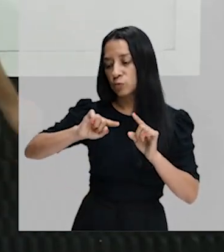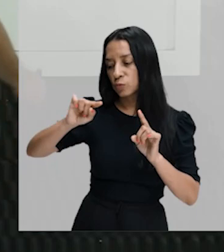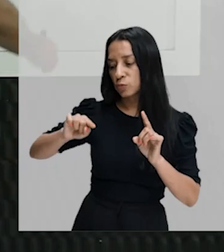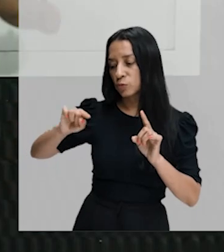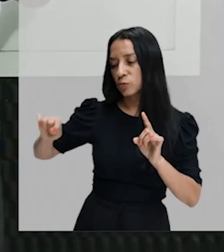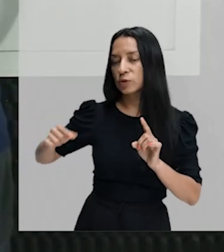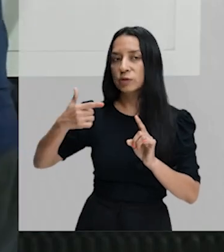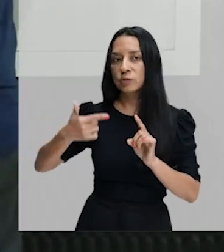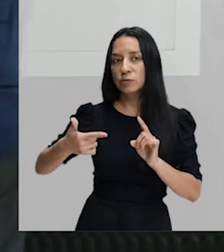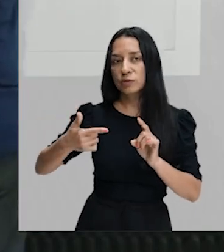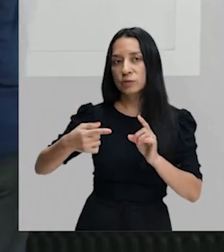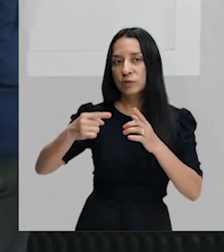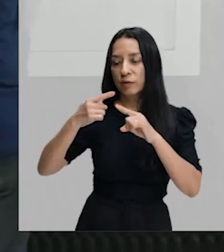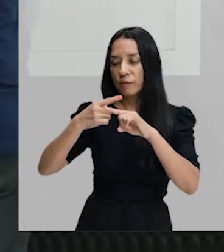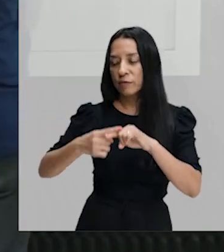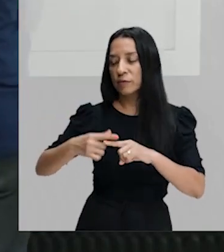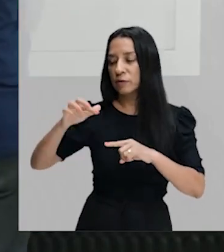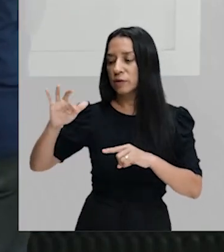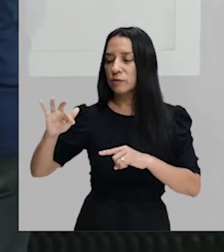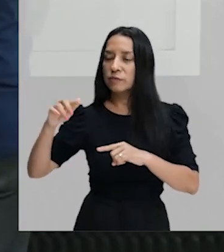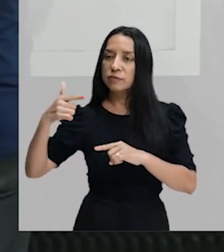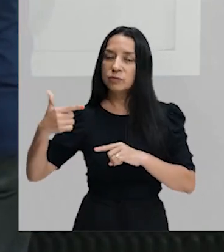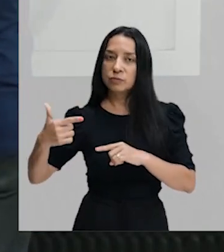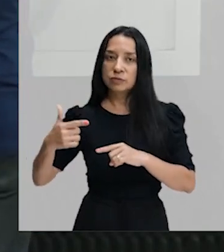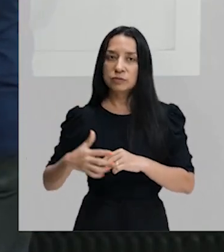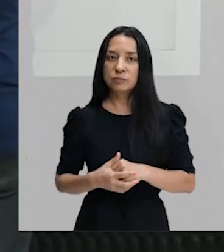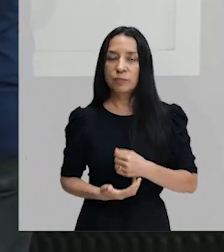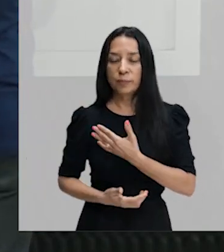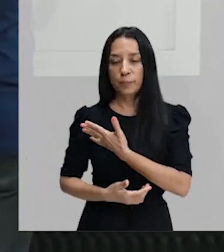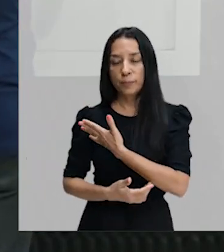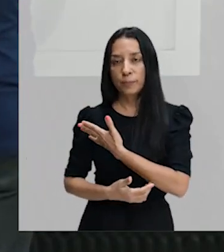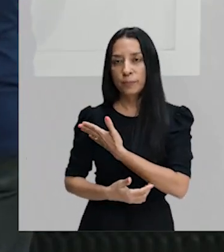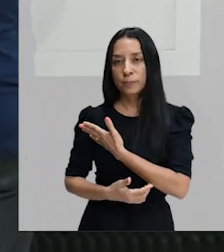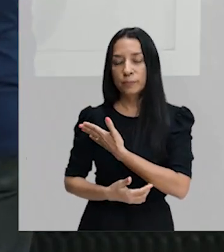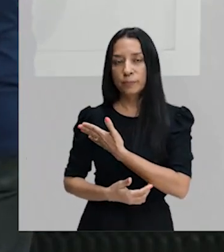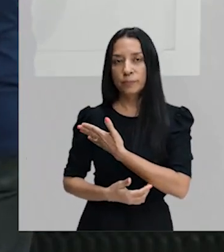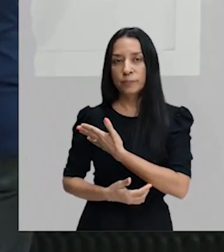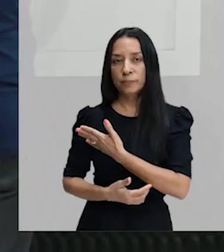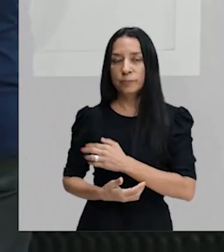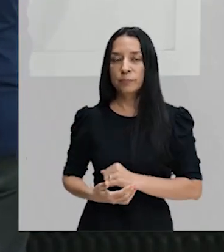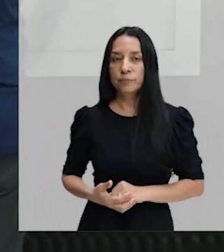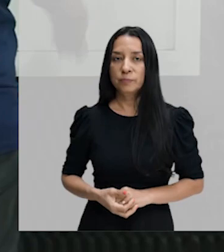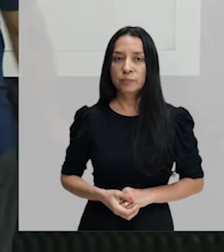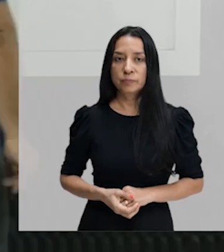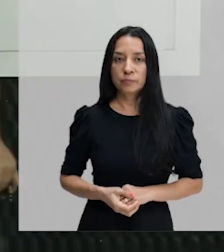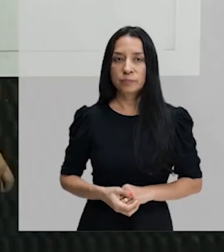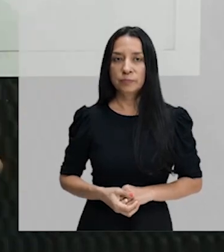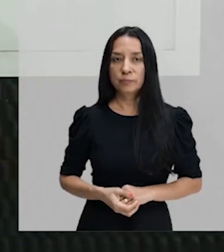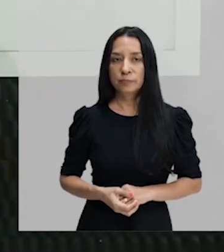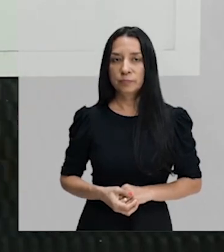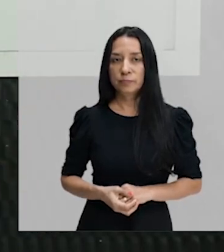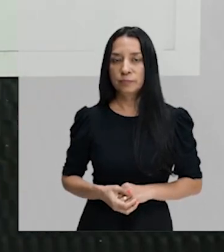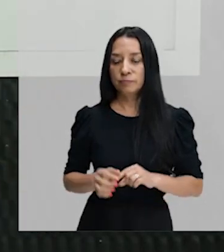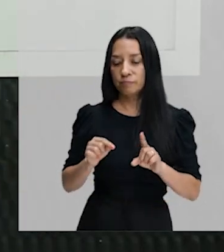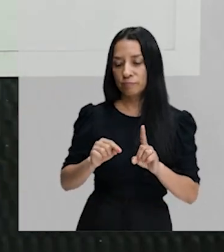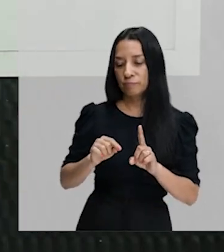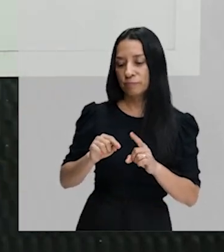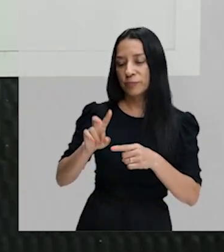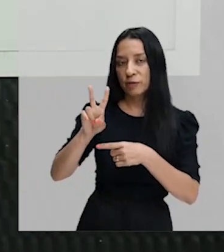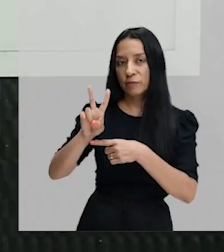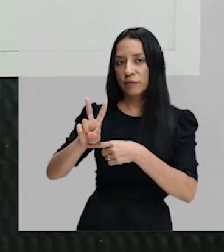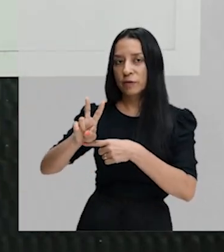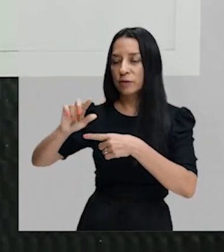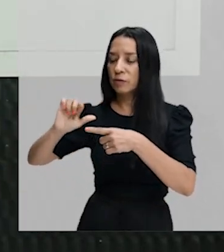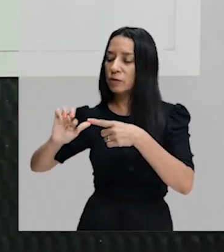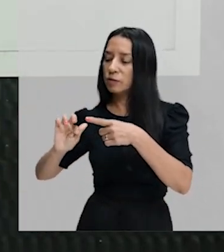então o comprimento de onda 2 vai ser a velocidade sobre o F2